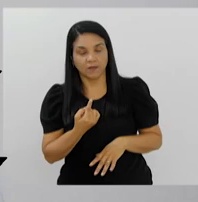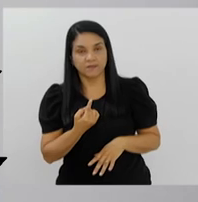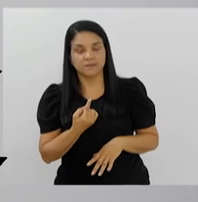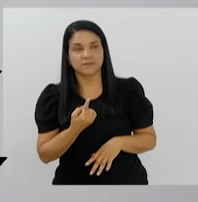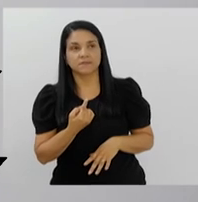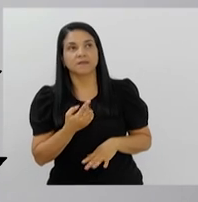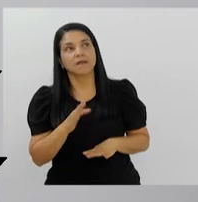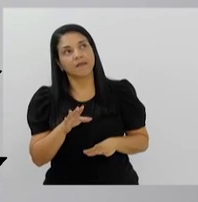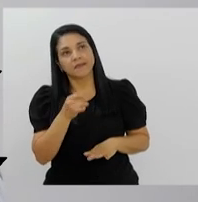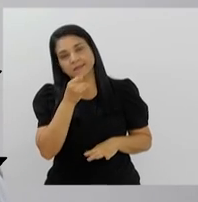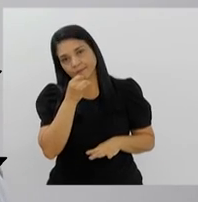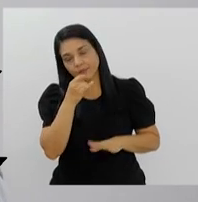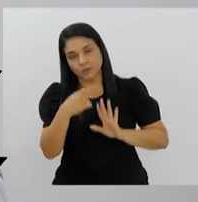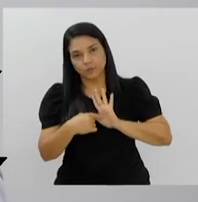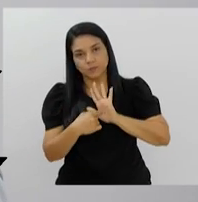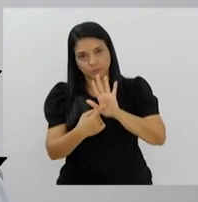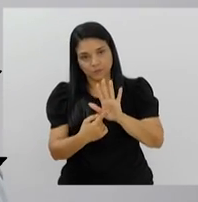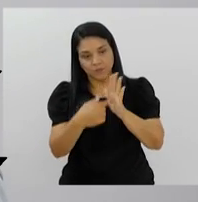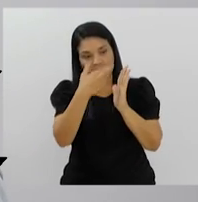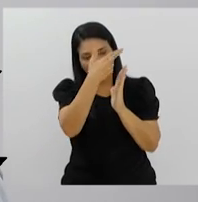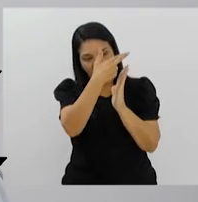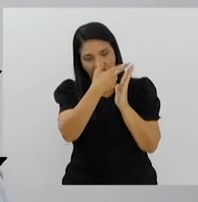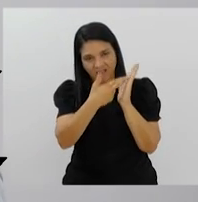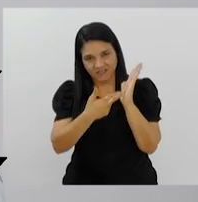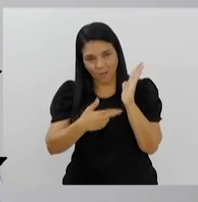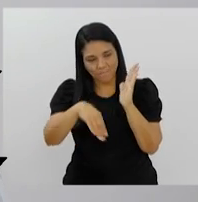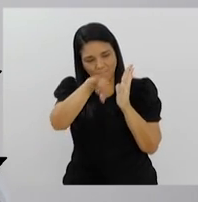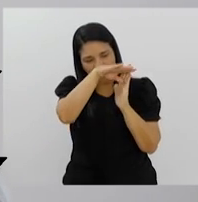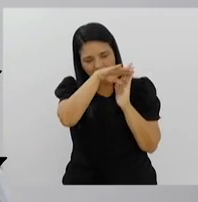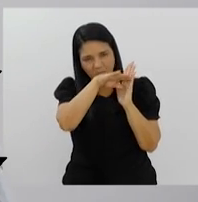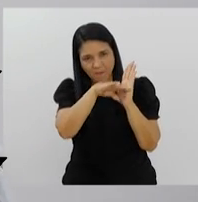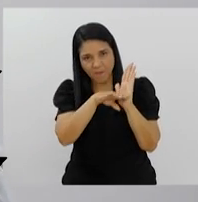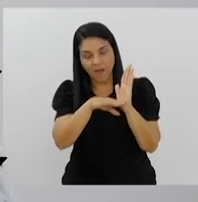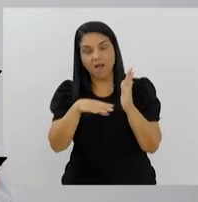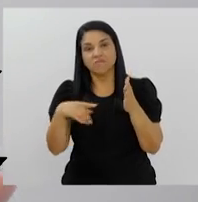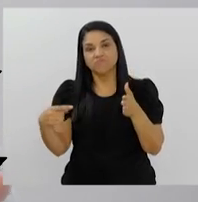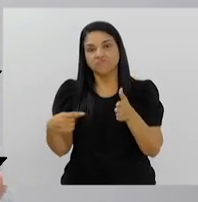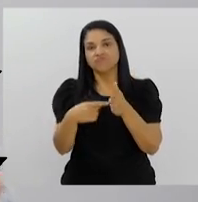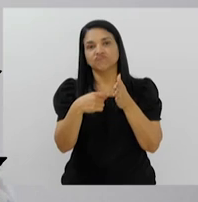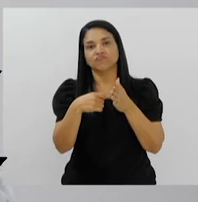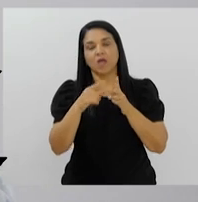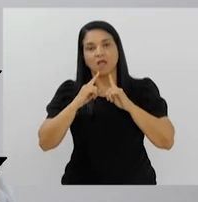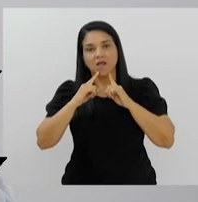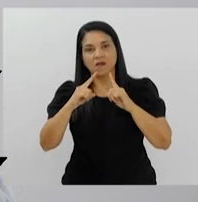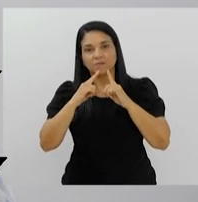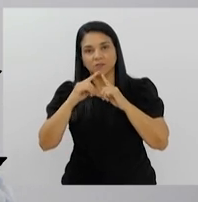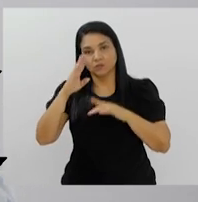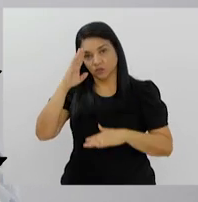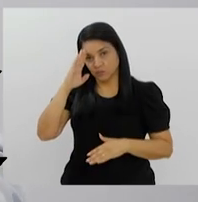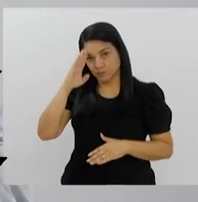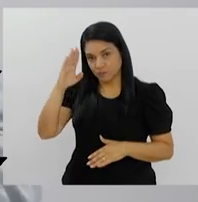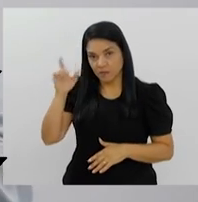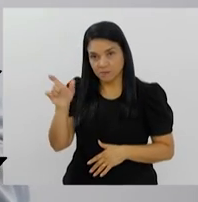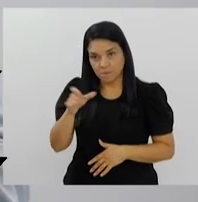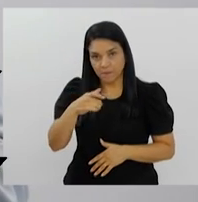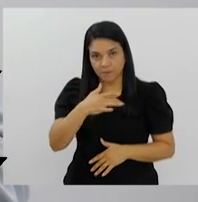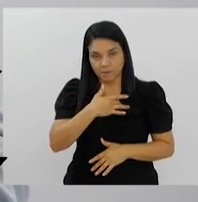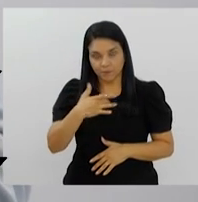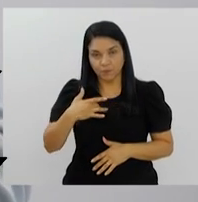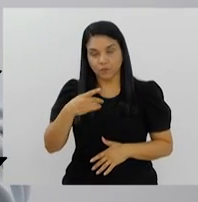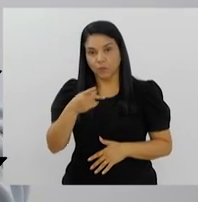aqui Presidente uma relação de de reclamações dos principais planos n tanto no